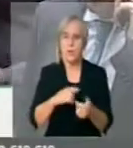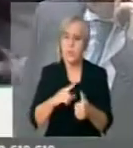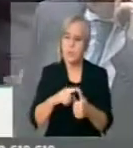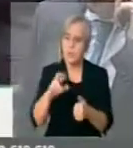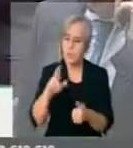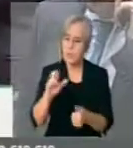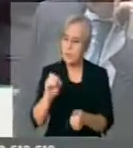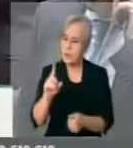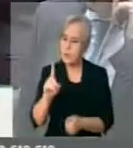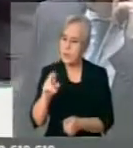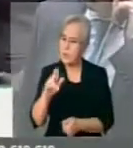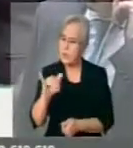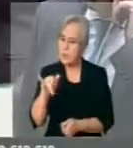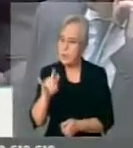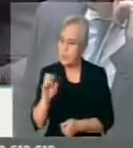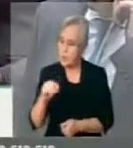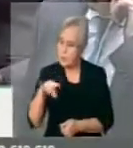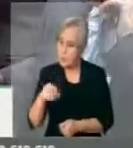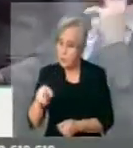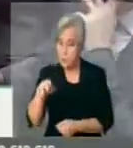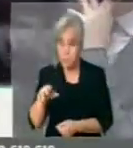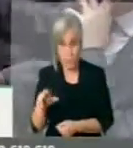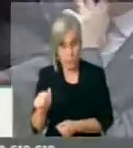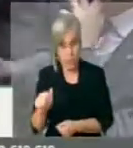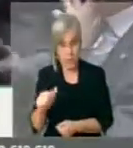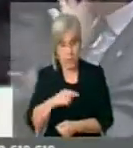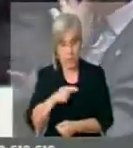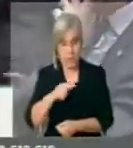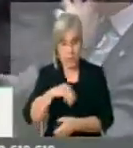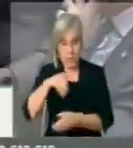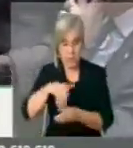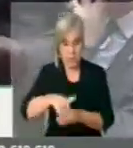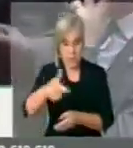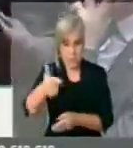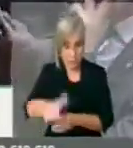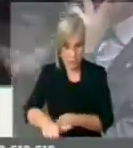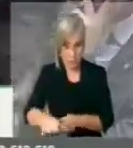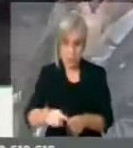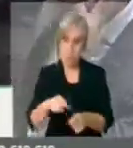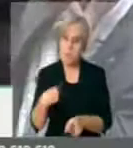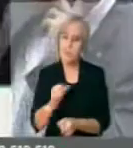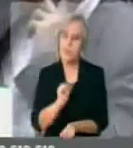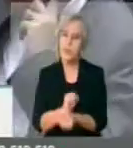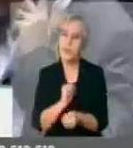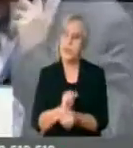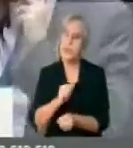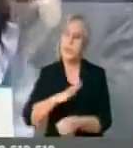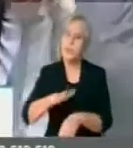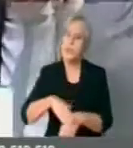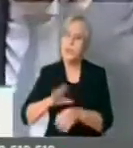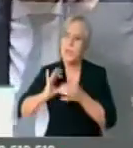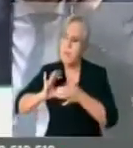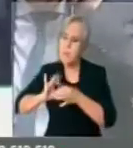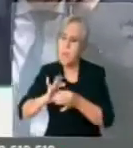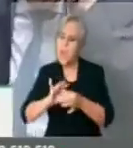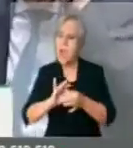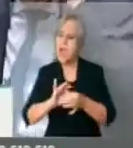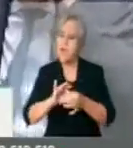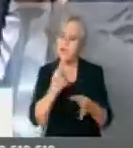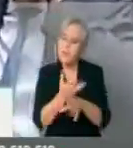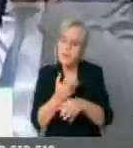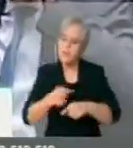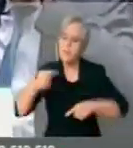presidente reeleito, mas nós esperamos que haja mais conteúdo nas discussões e